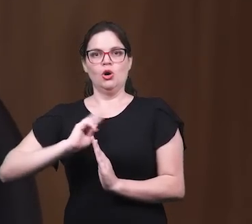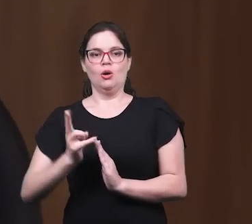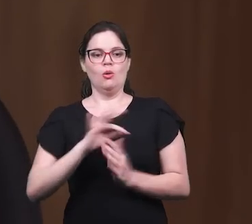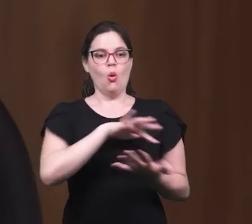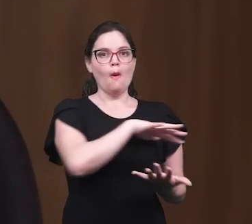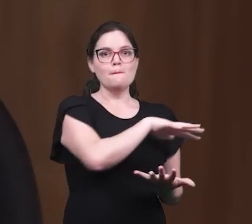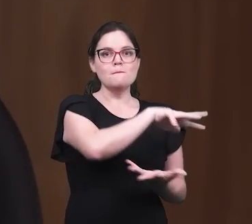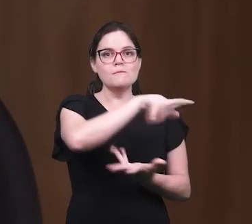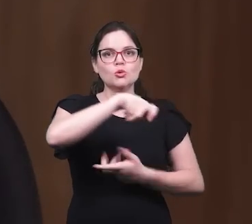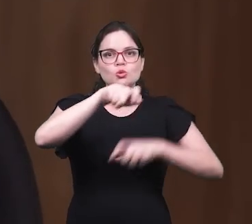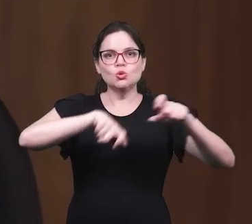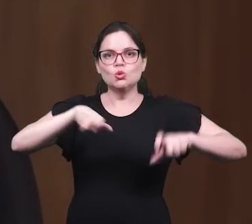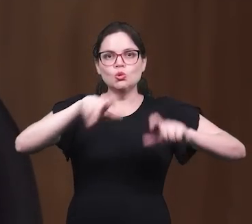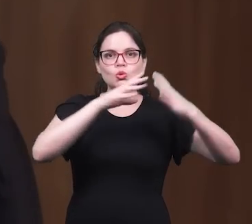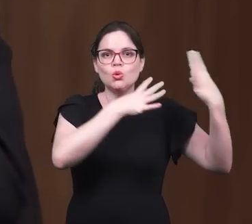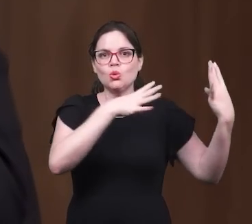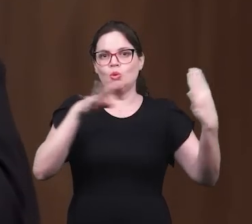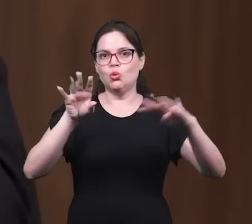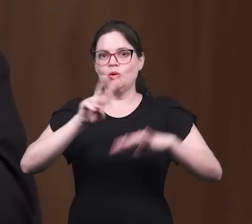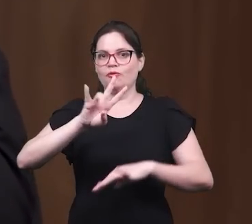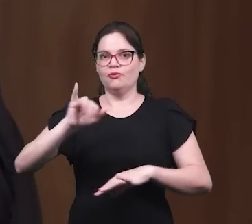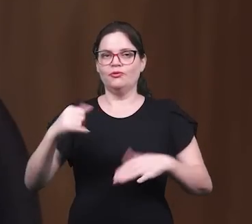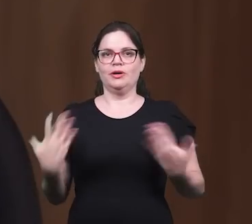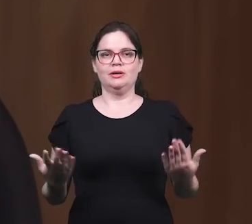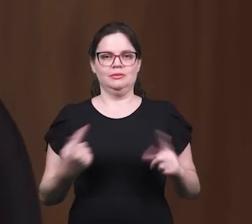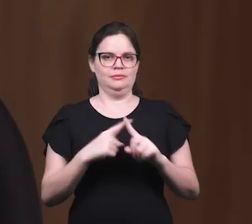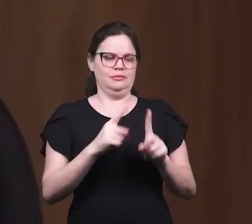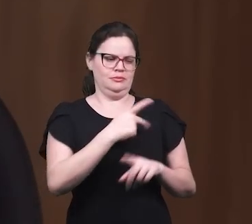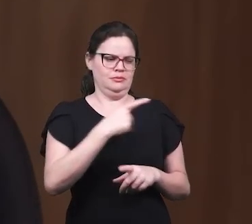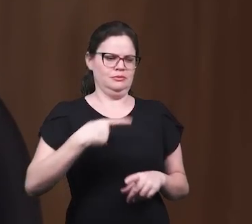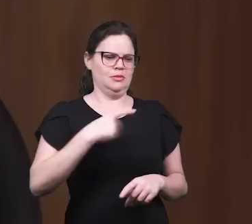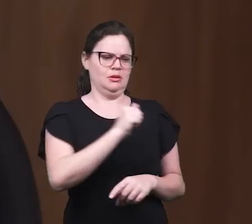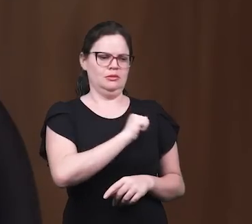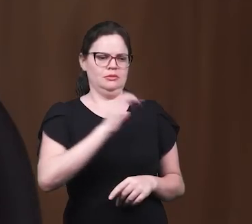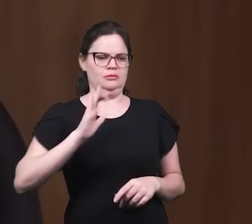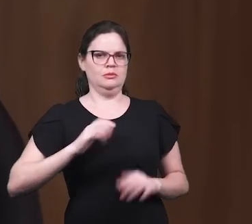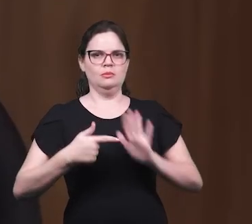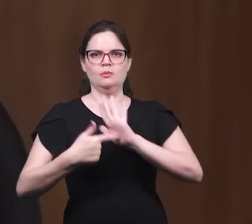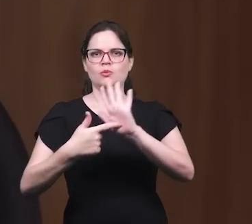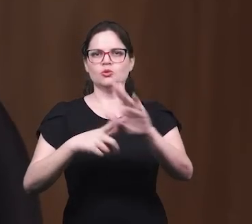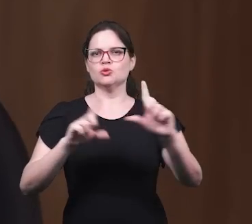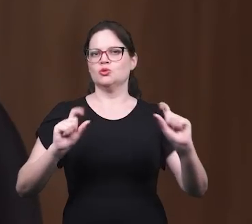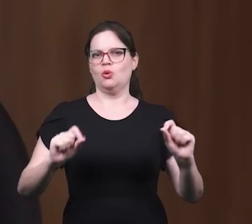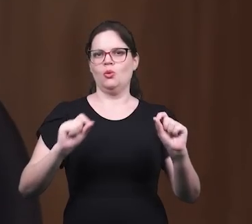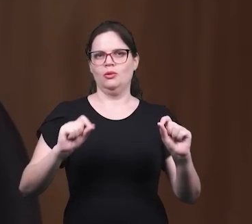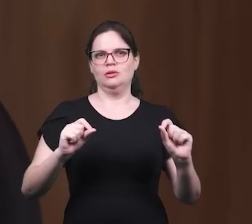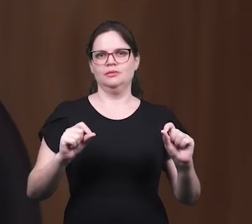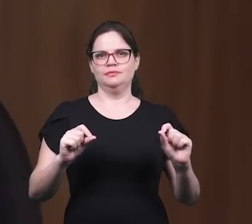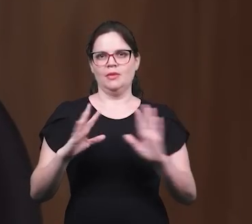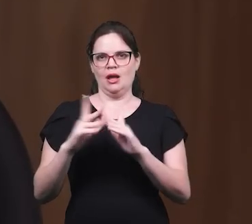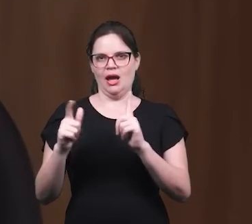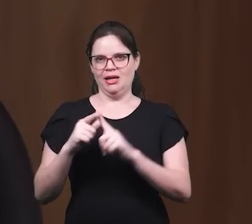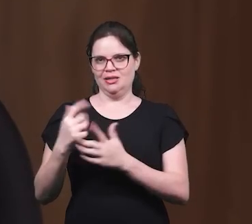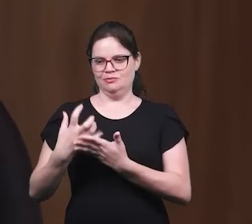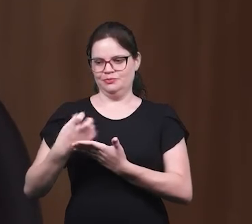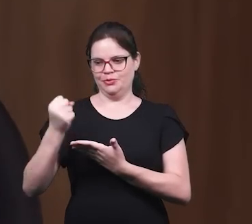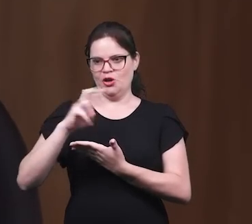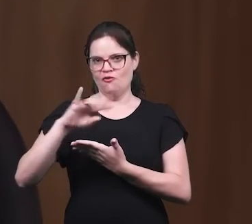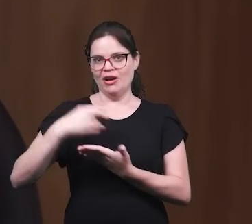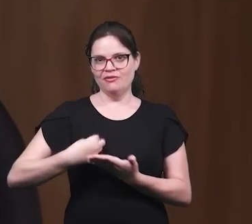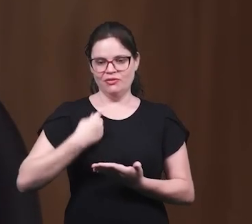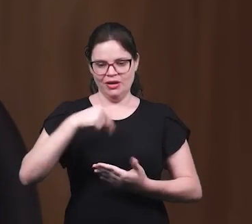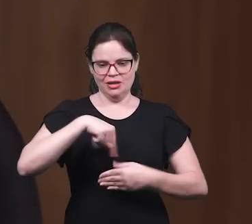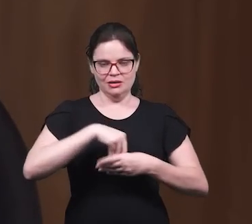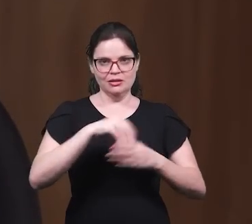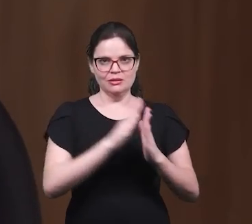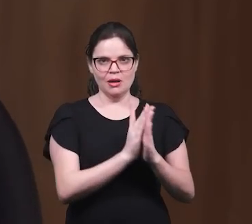todo o mundo, todo olho. Agora, o pastor Antônio Carlos fez uma afirmação no programa anterior, né? A igreja não vai passar pela grande